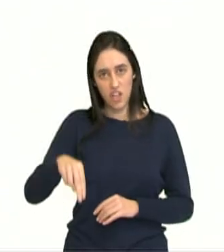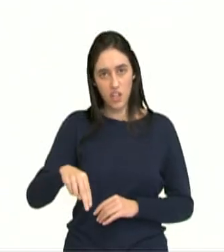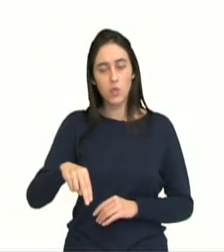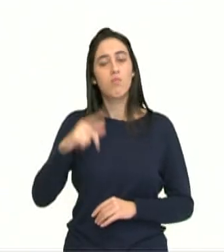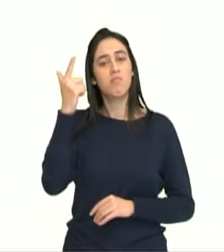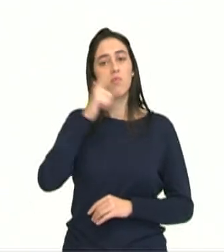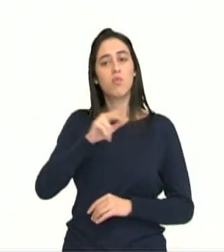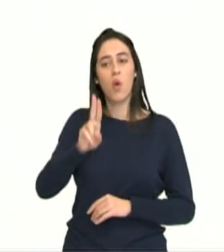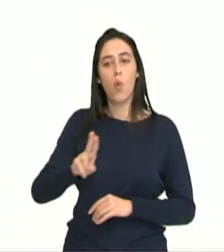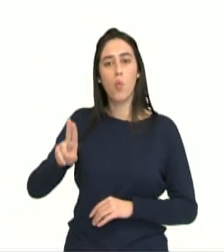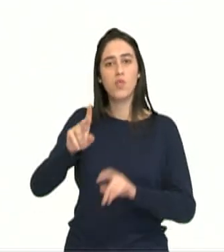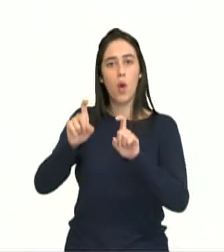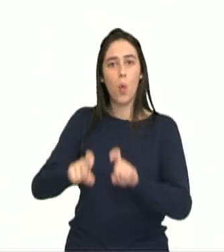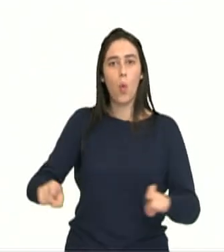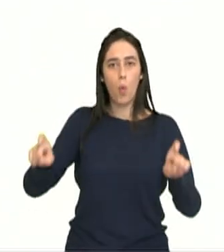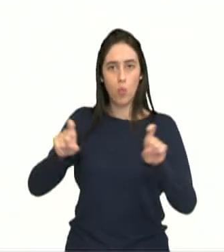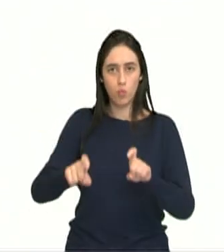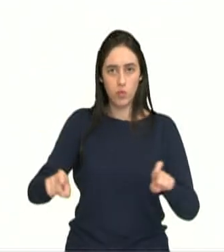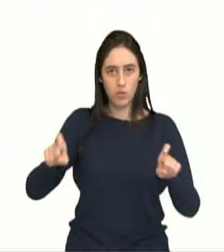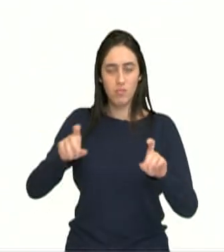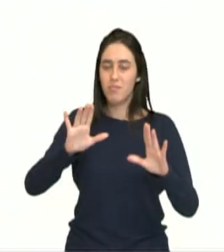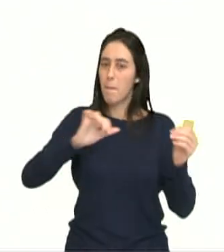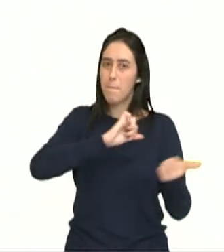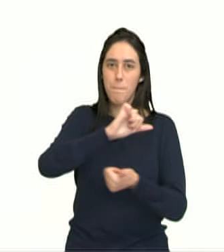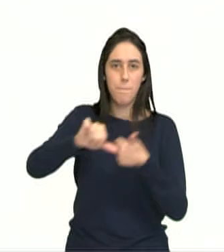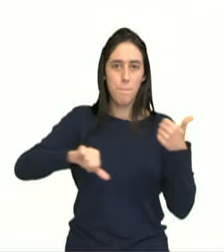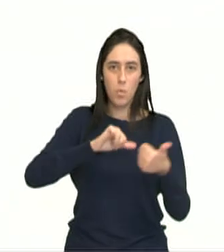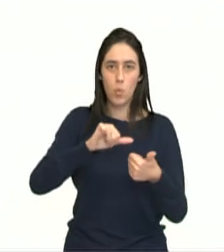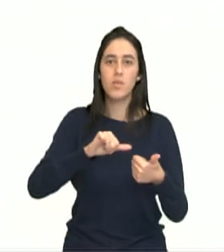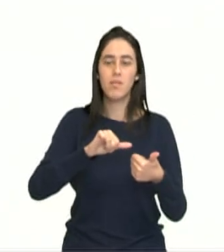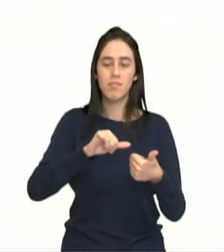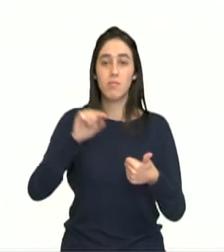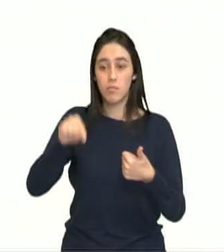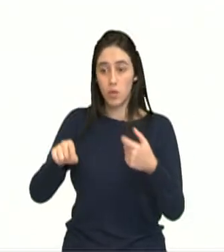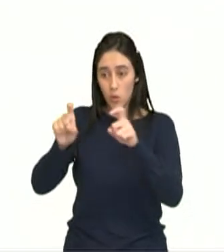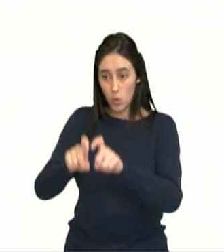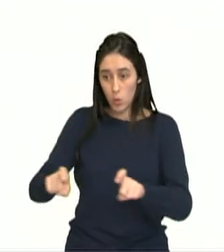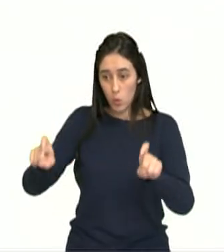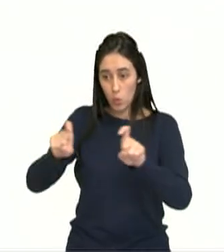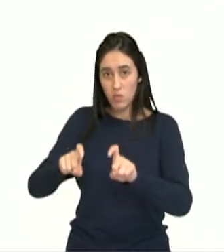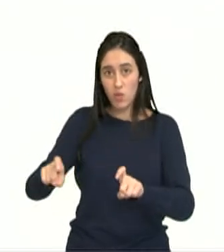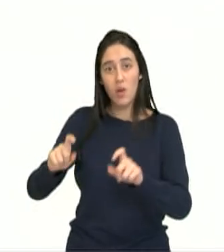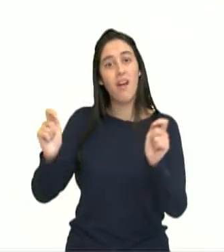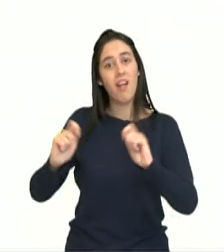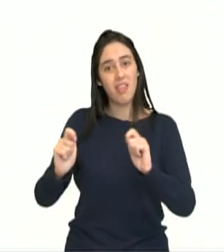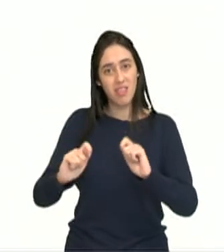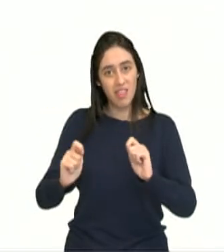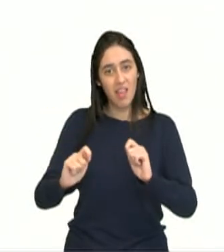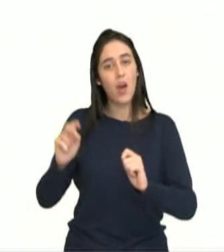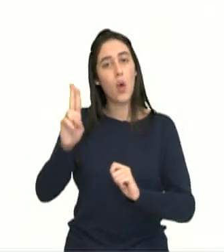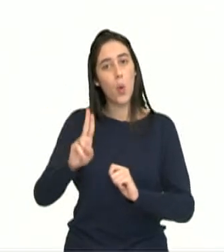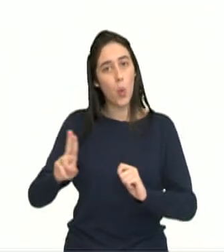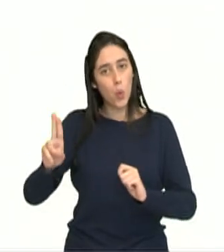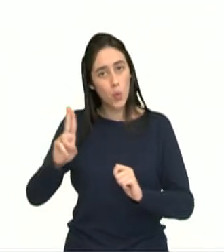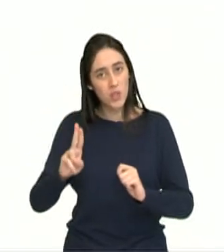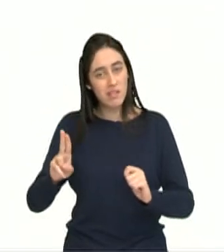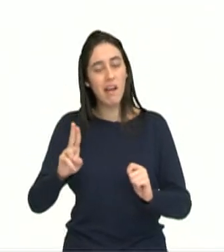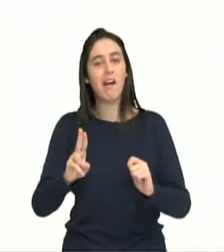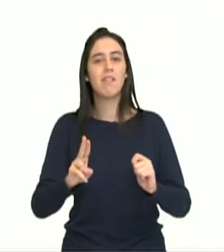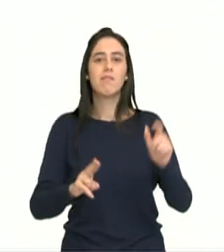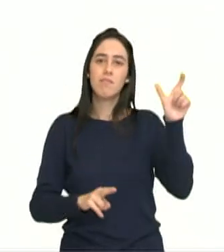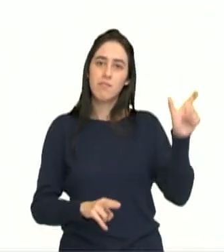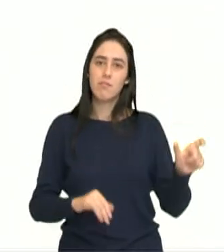The computer can be used by Jason, né, pessoal? Mais uma vez aqui temos o verbo modal can, que pode ser traduzido